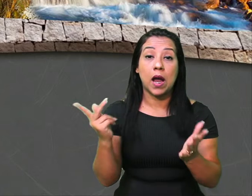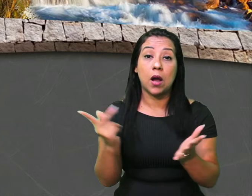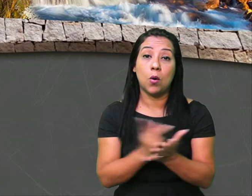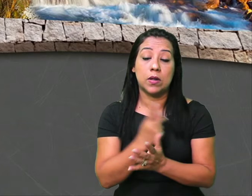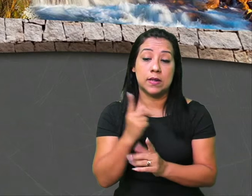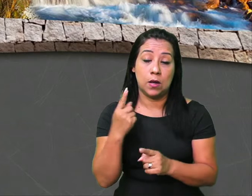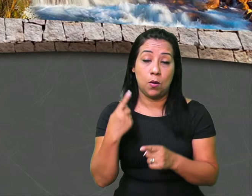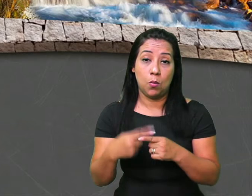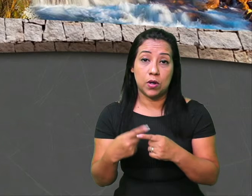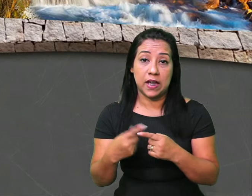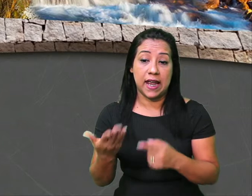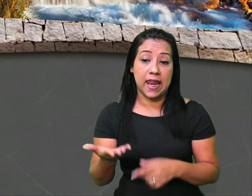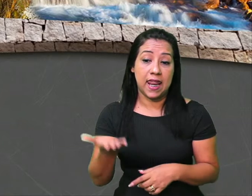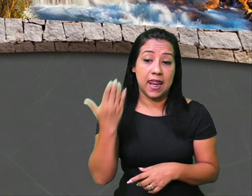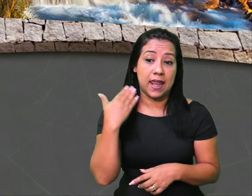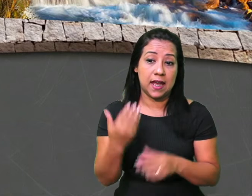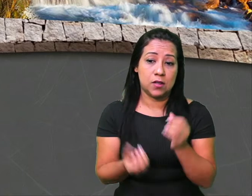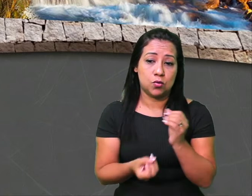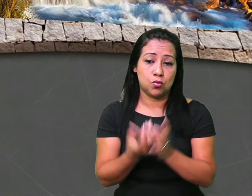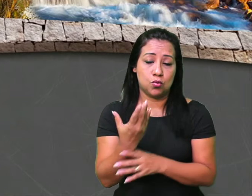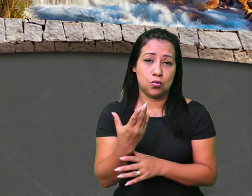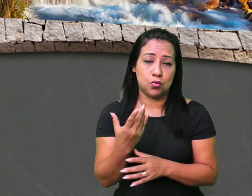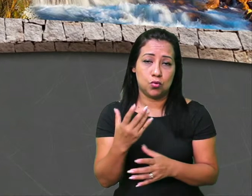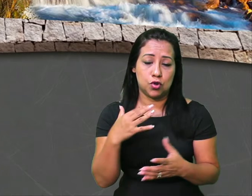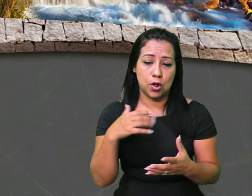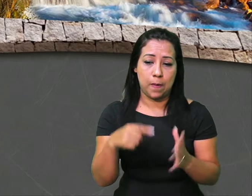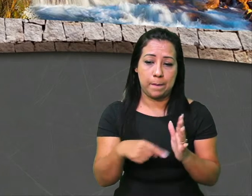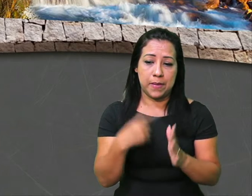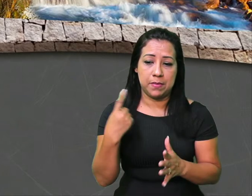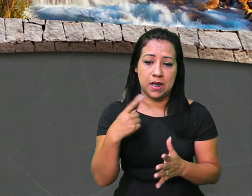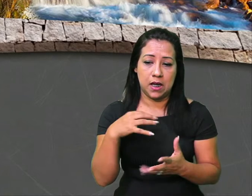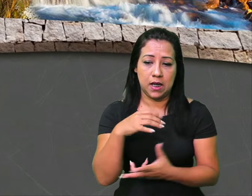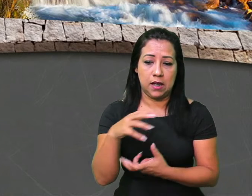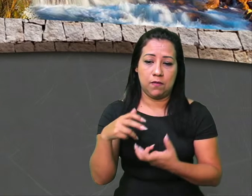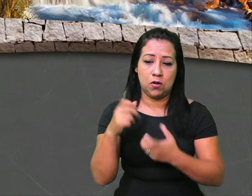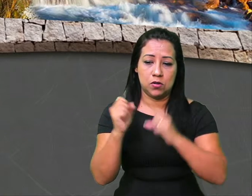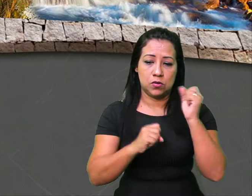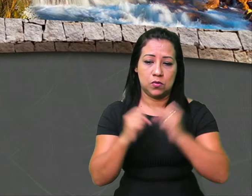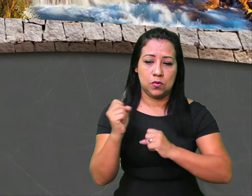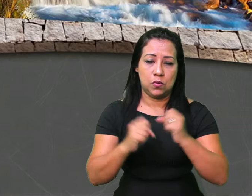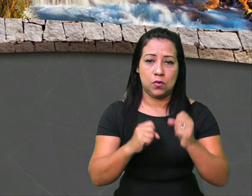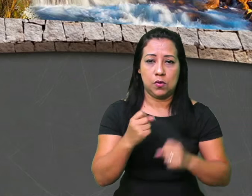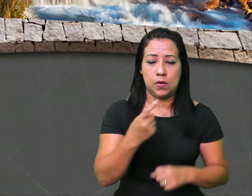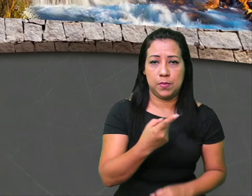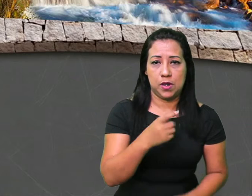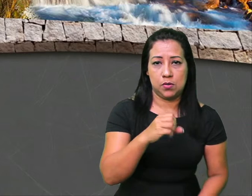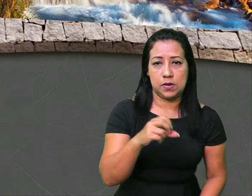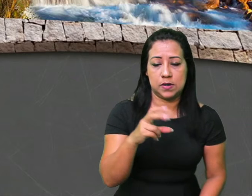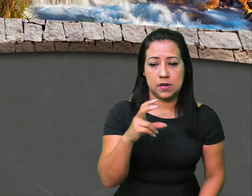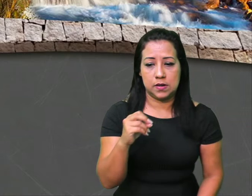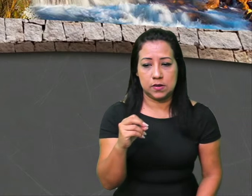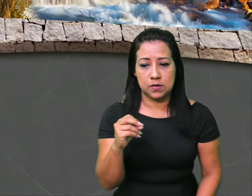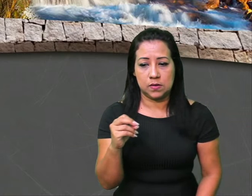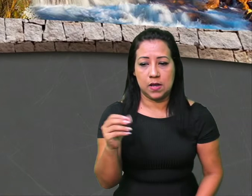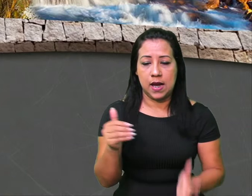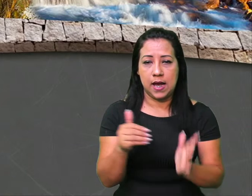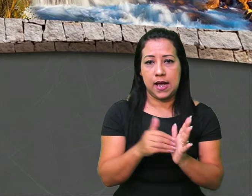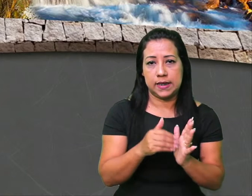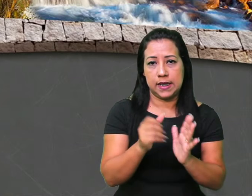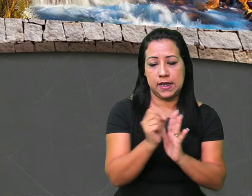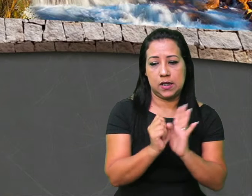vejam só, primeira revolução, 1850 a aproximadamente segunda metade do século